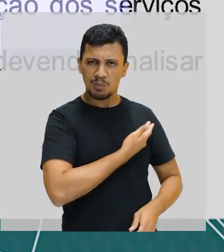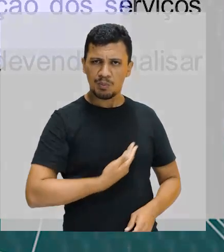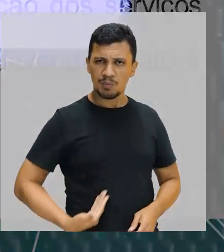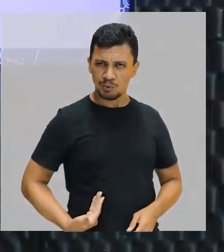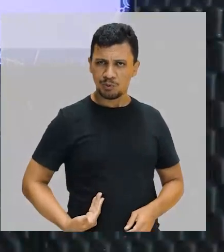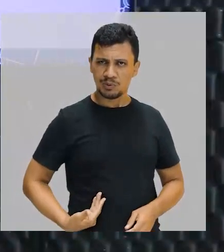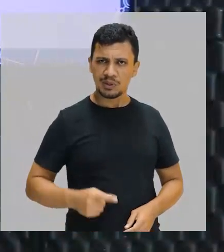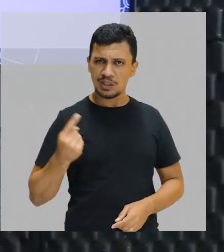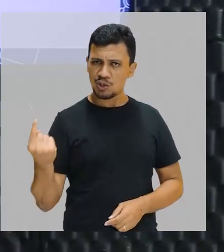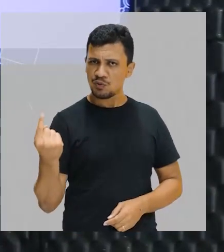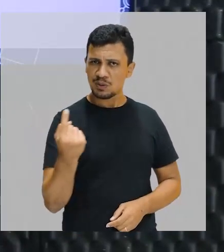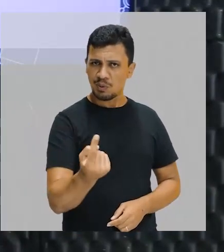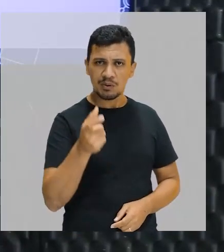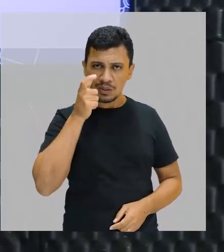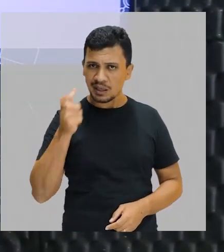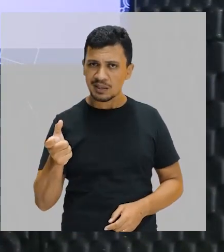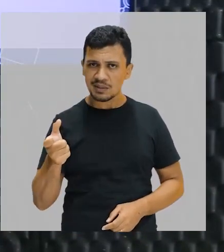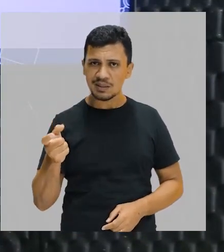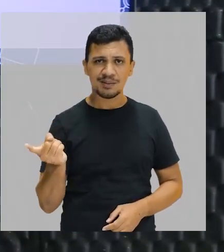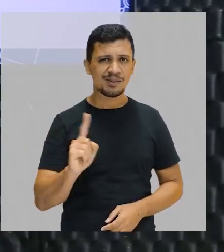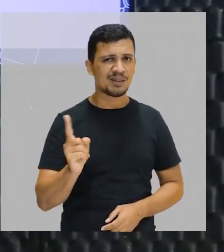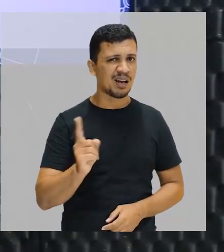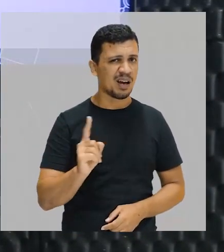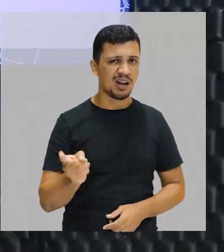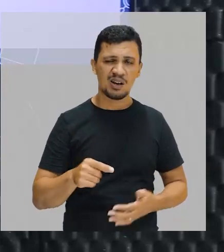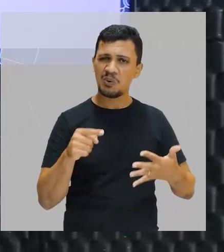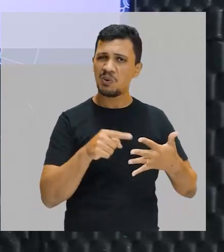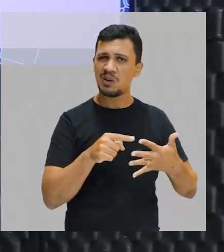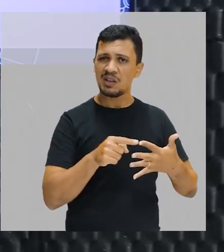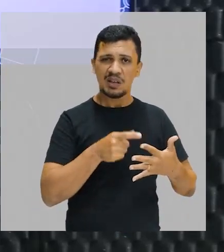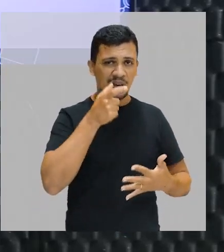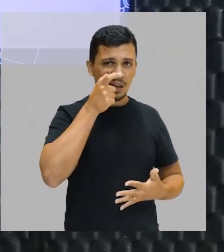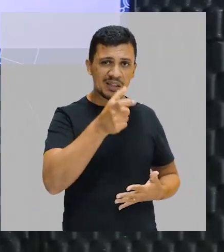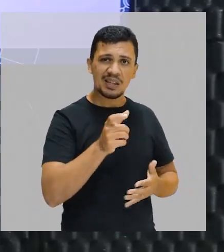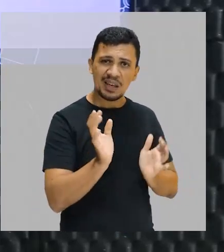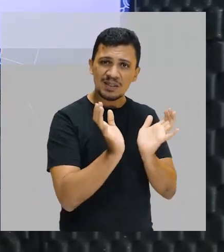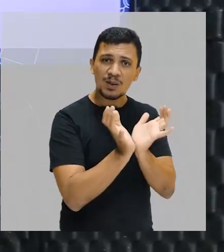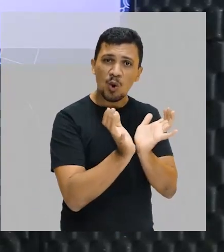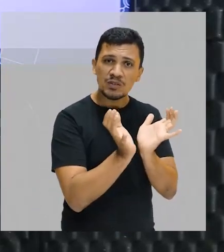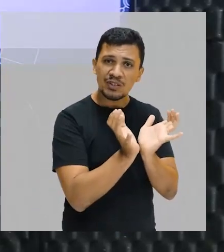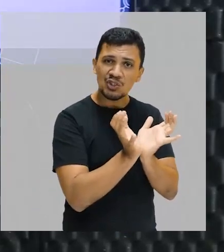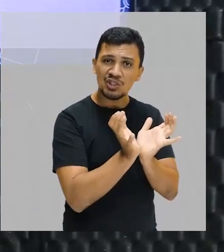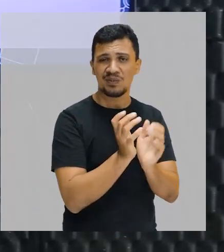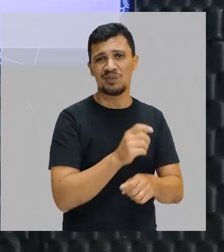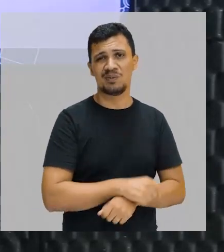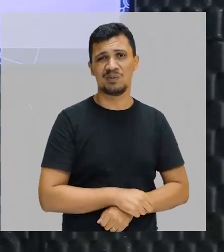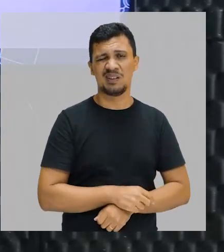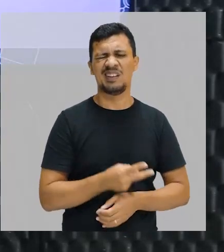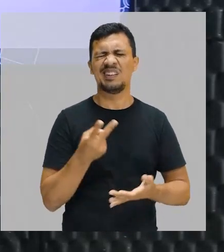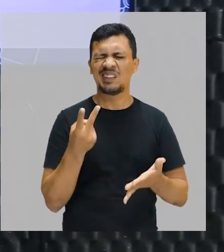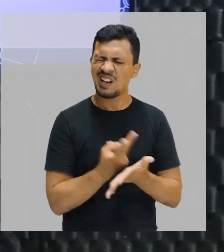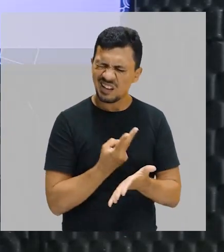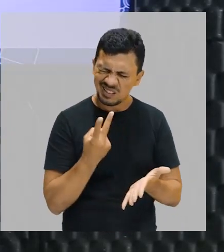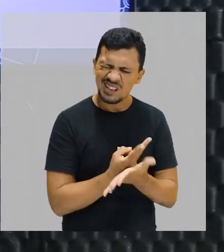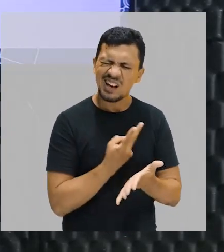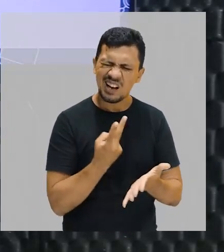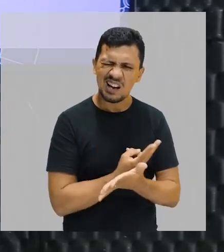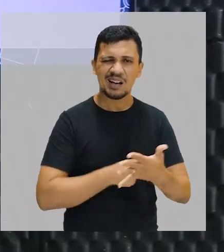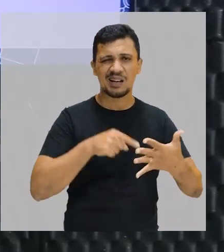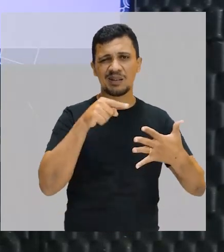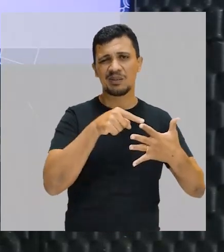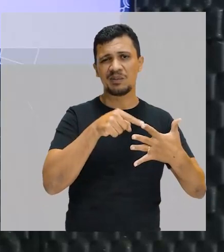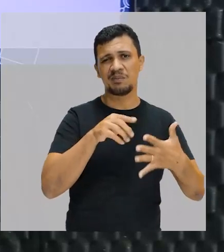interesse é coletivo. Completamente fora do contexto, diz assim, muito errada. Perfeito? Olha